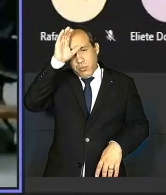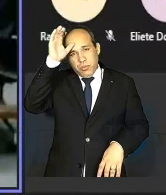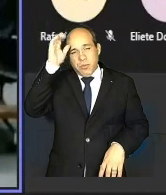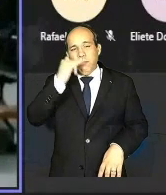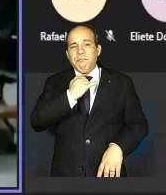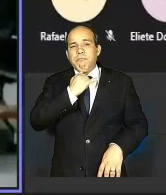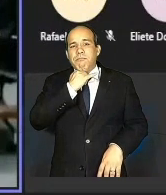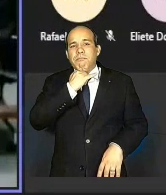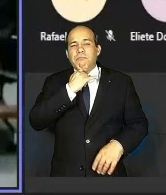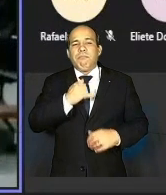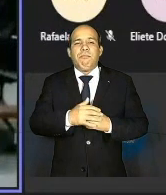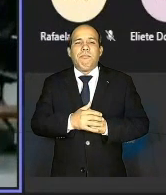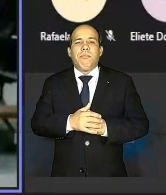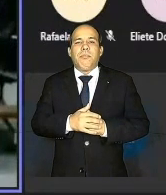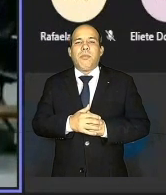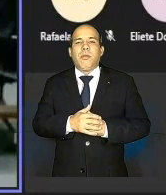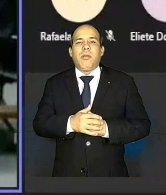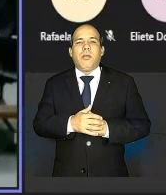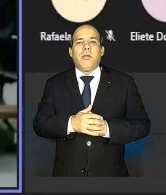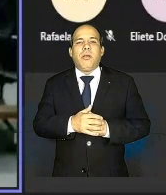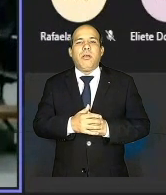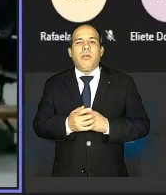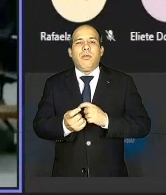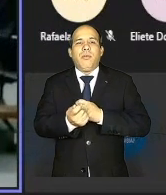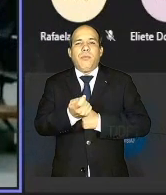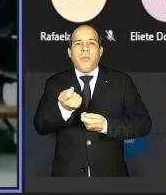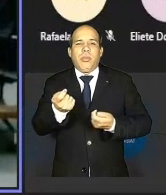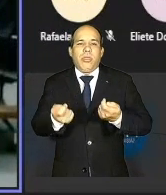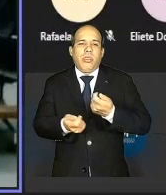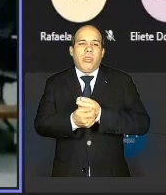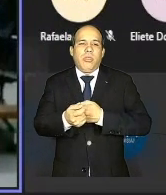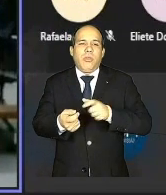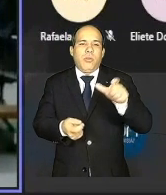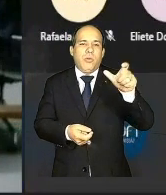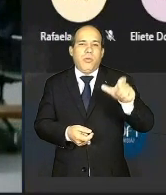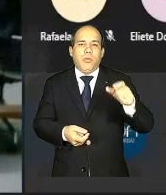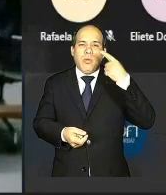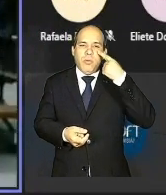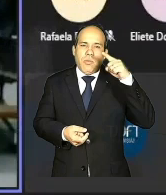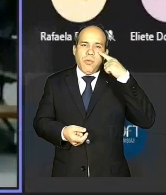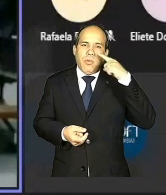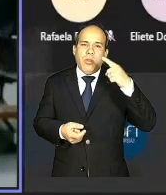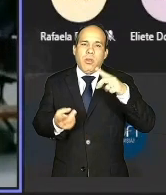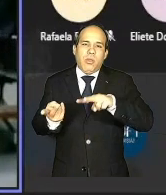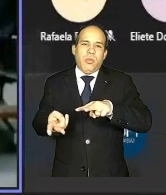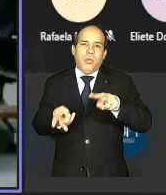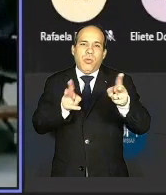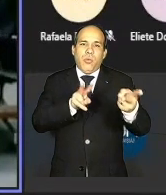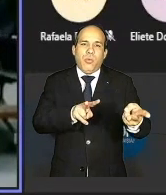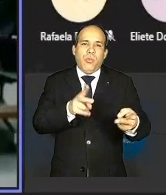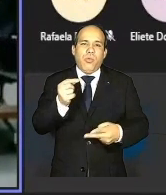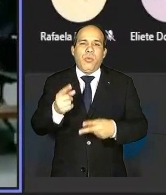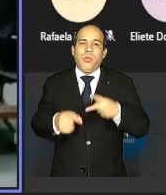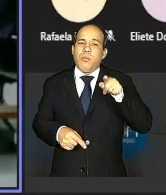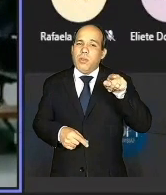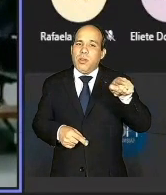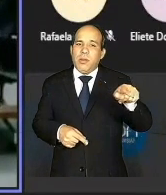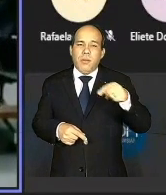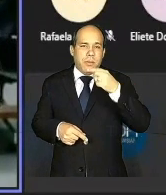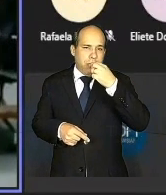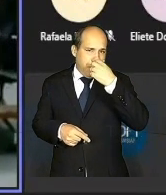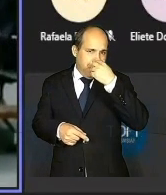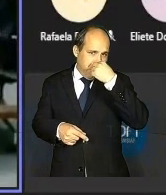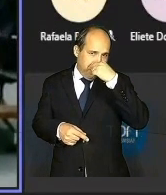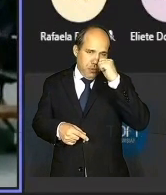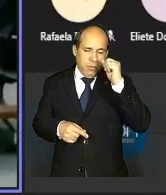da consumidora, que, infelizmente, aí, induzida por um agente fraudador, terminou por transferir